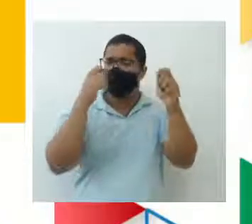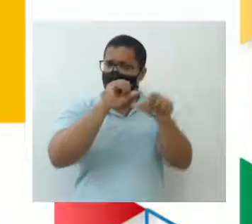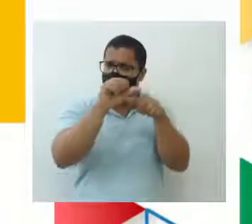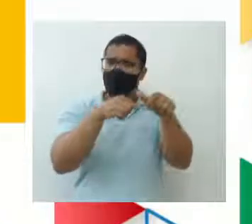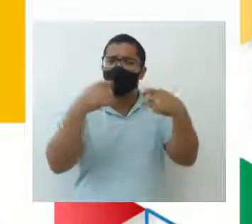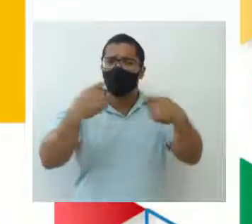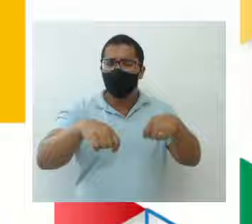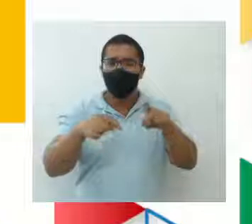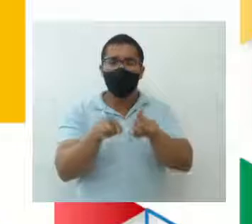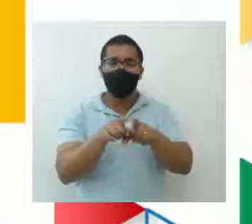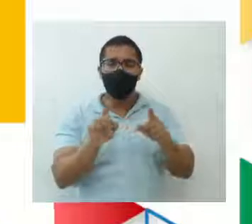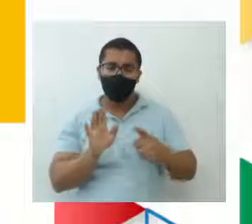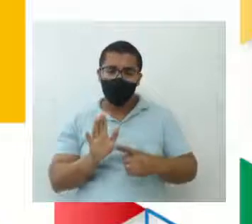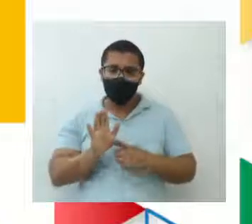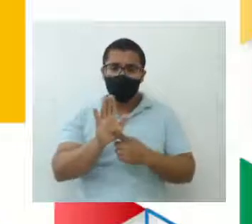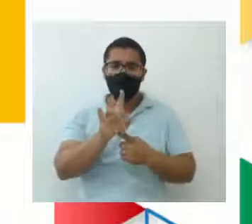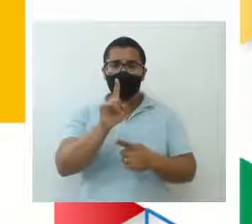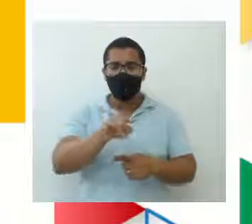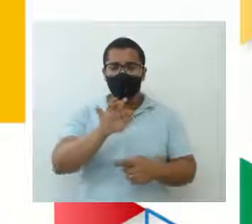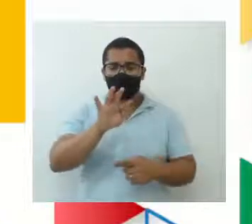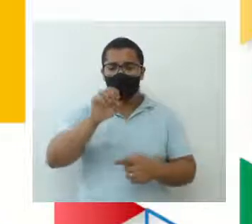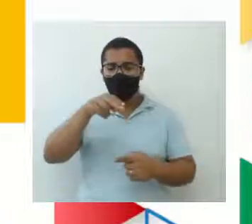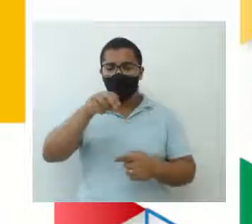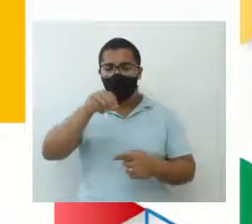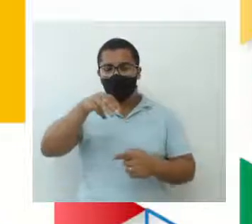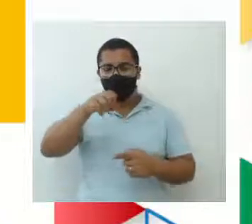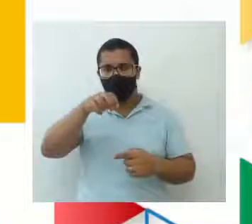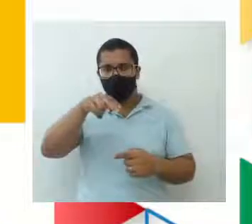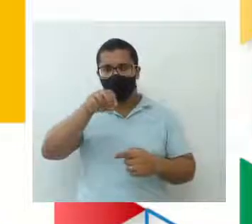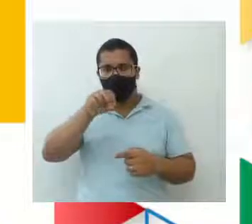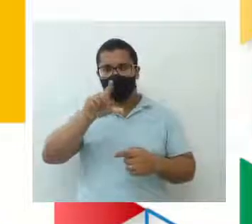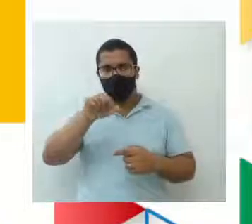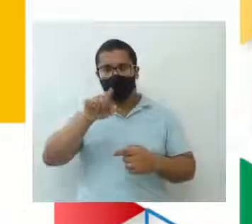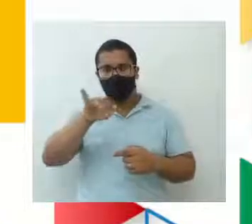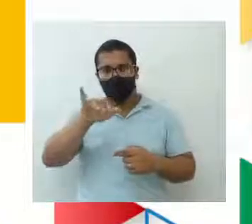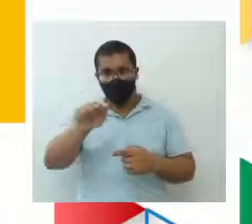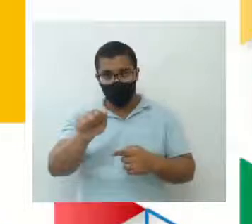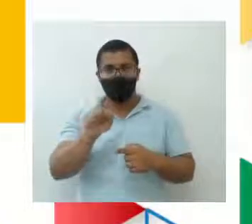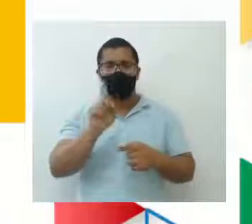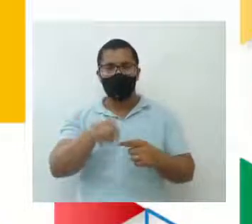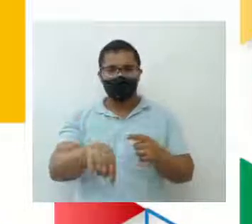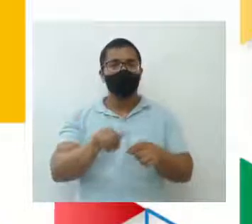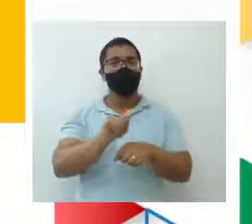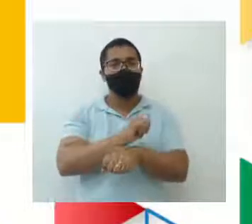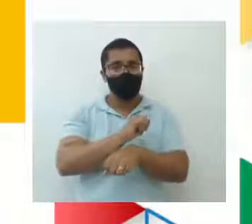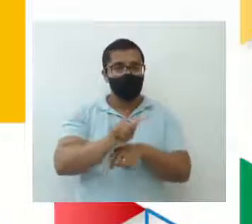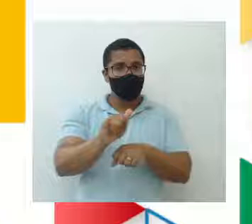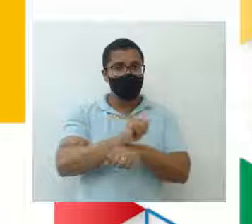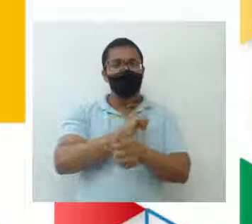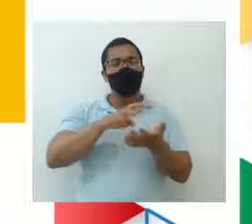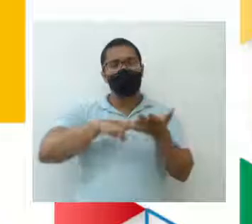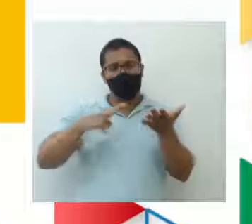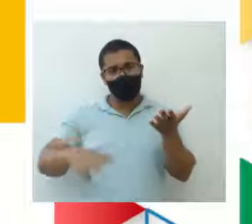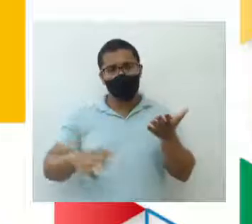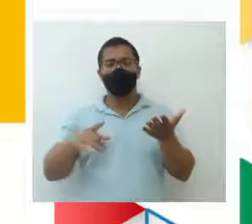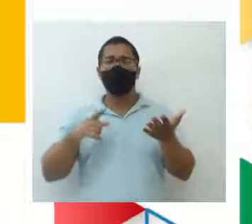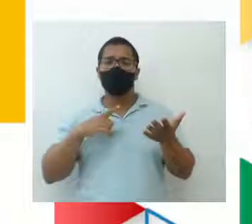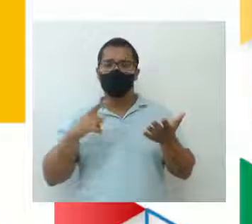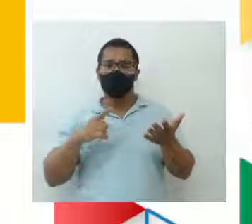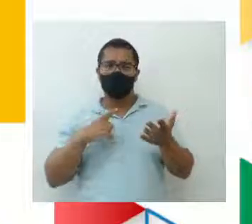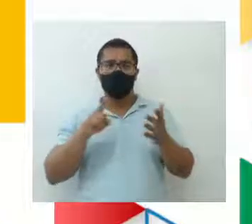a fenomenologia como método, sem que isso constituísse a ciência proposta